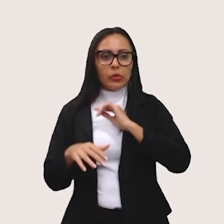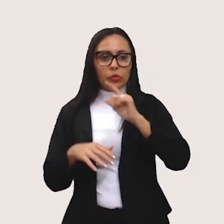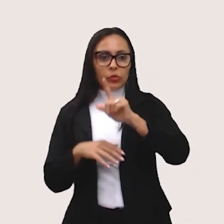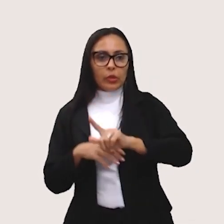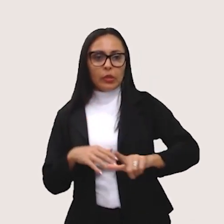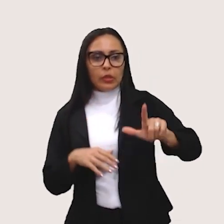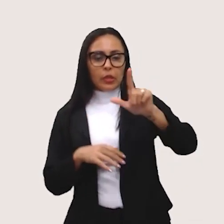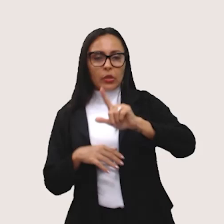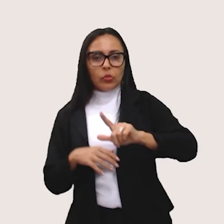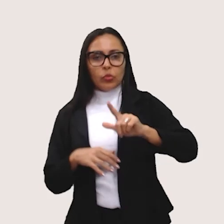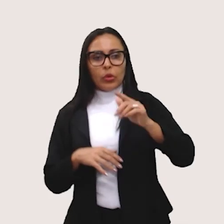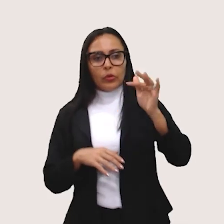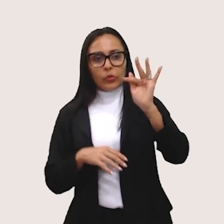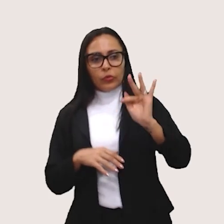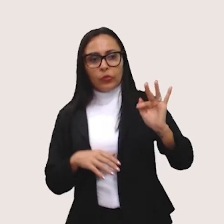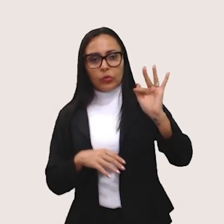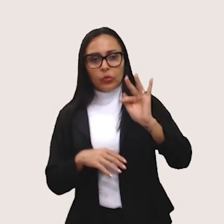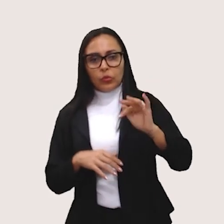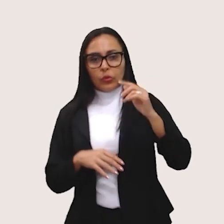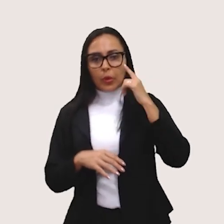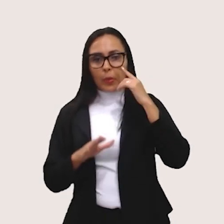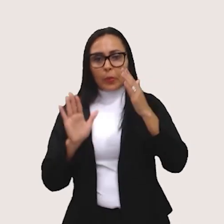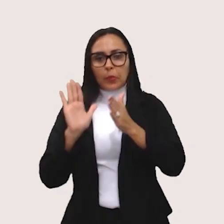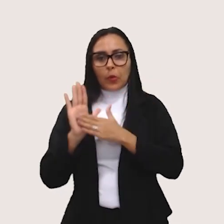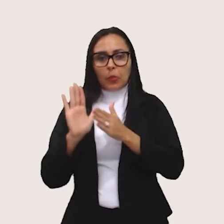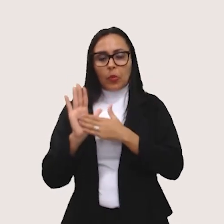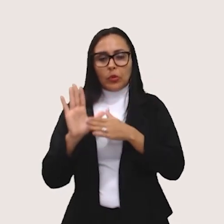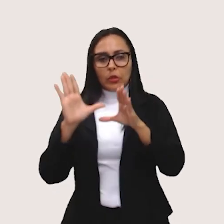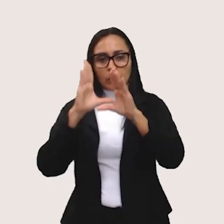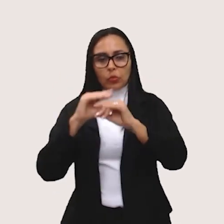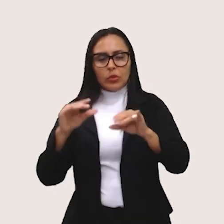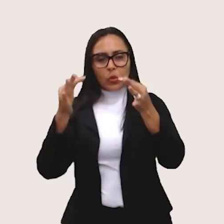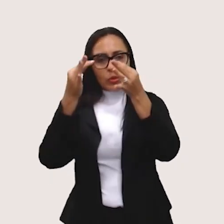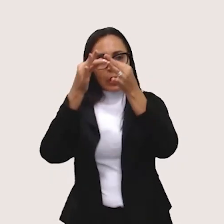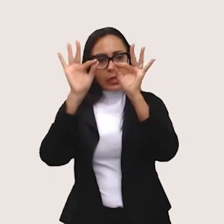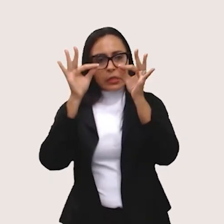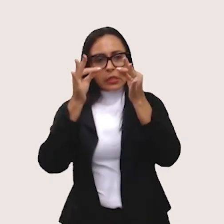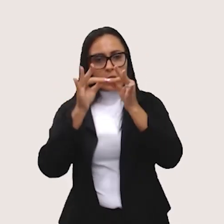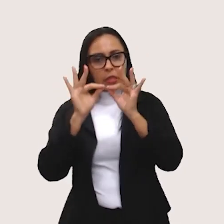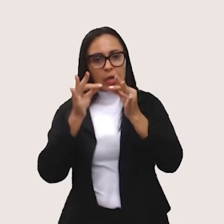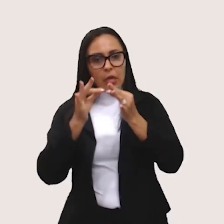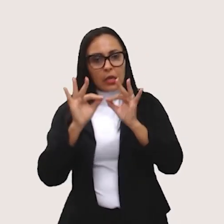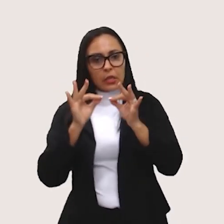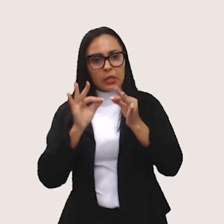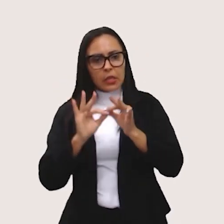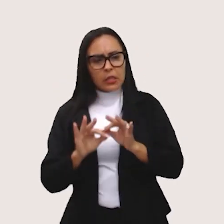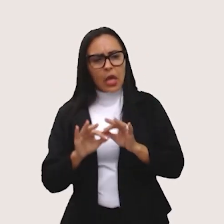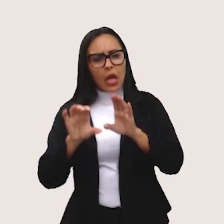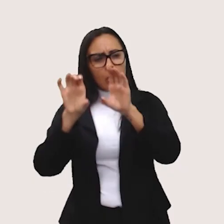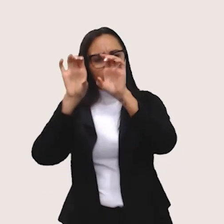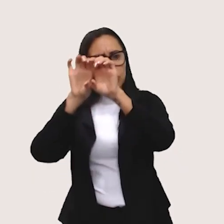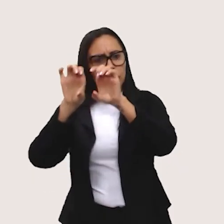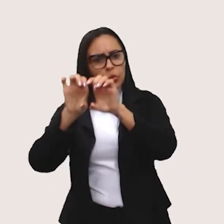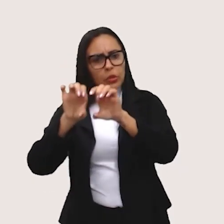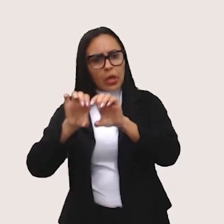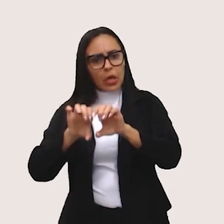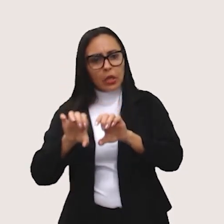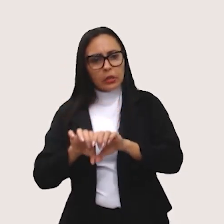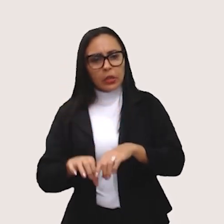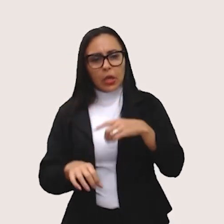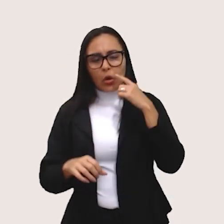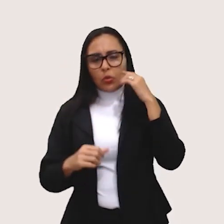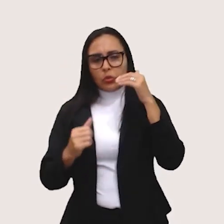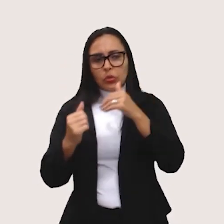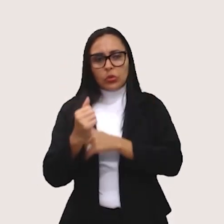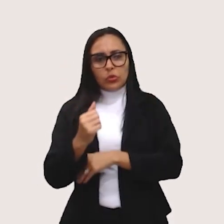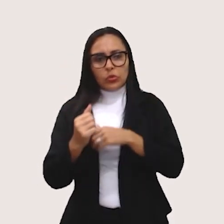futurista, propondo a destruição da sintaxe. Então, aquela forma estrutural padrão, né, de sujeito,